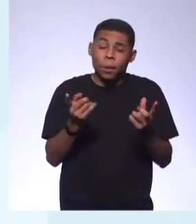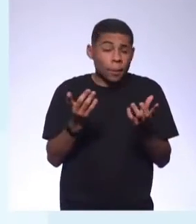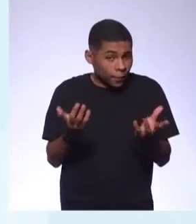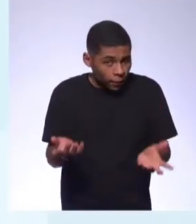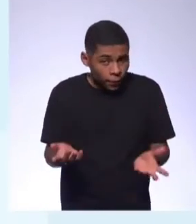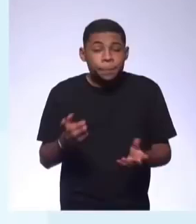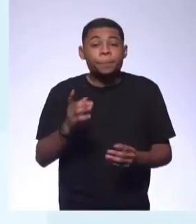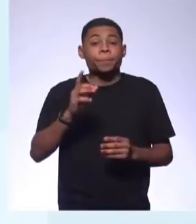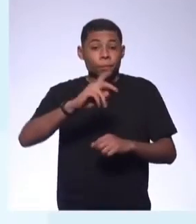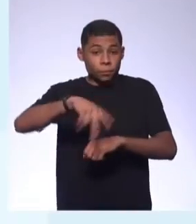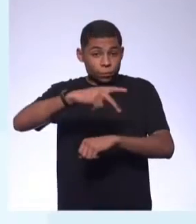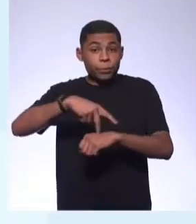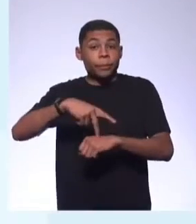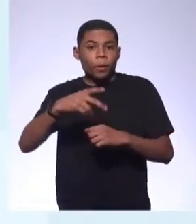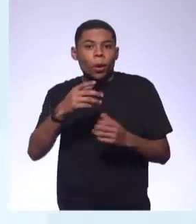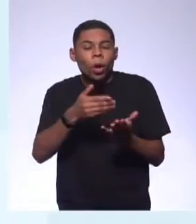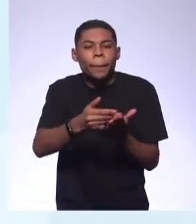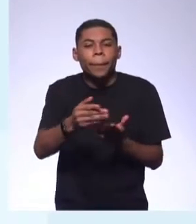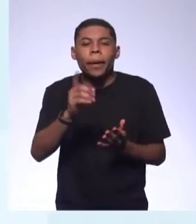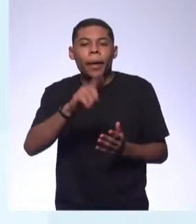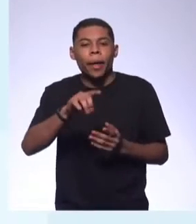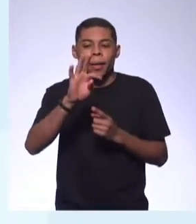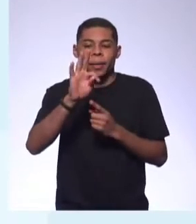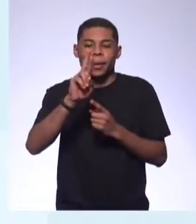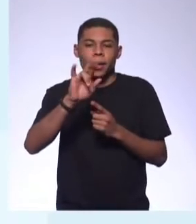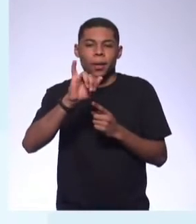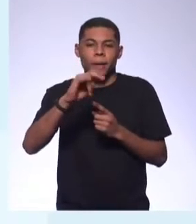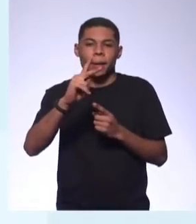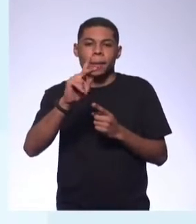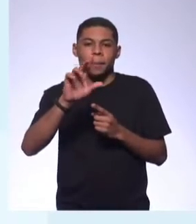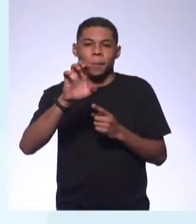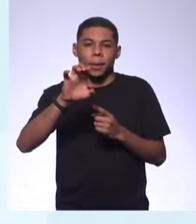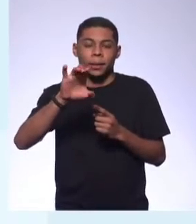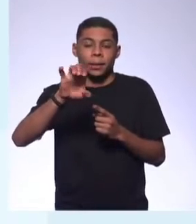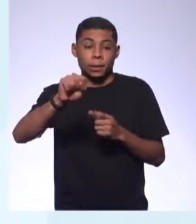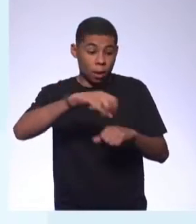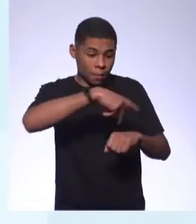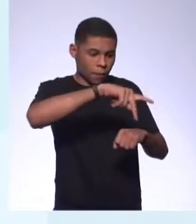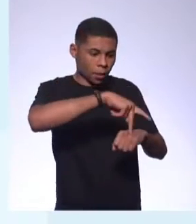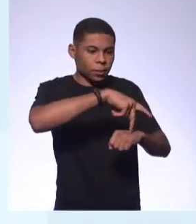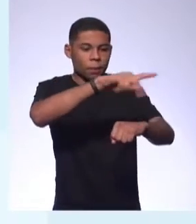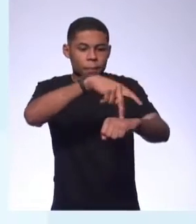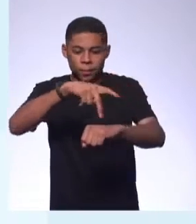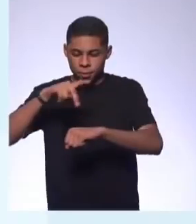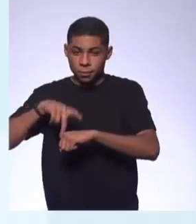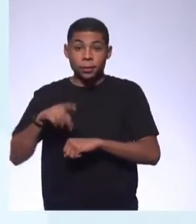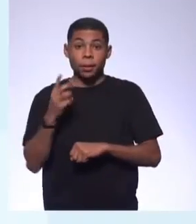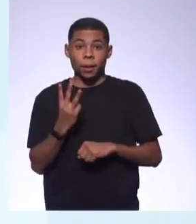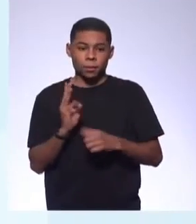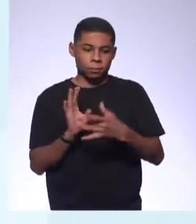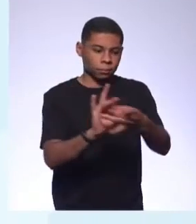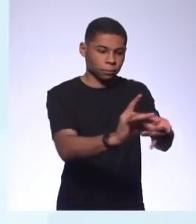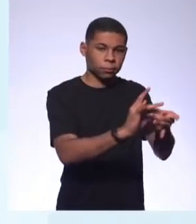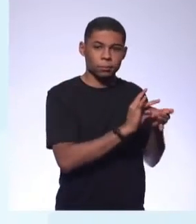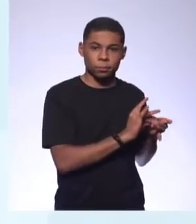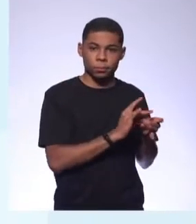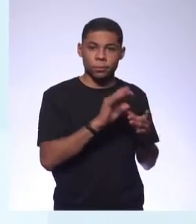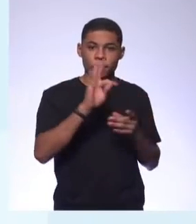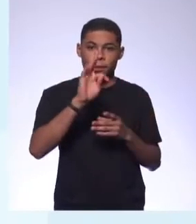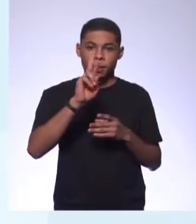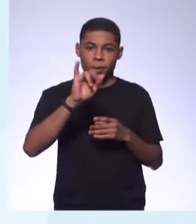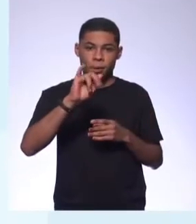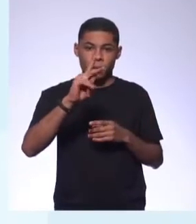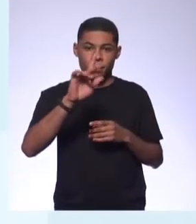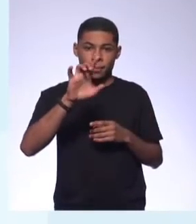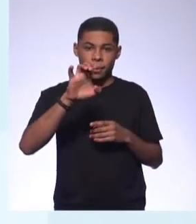esses países formaram as chamadas tríplices, né? São conjuntos de 3 países. Tem a tríplice aliança, que são das